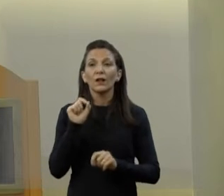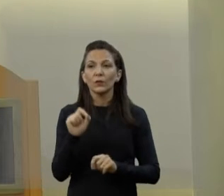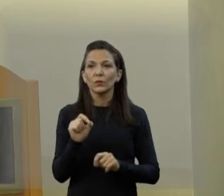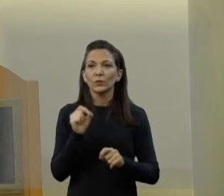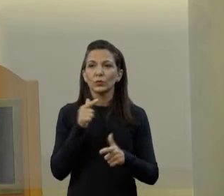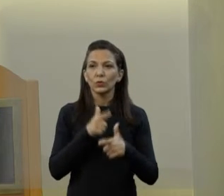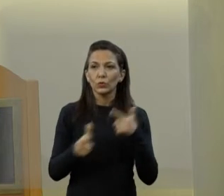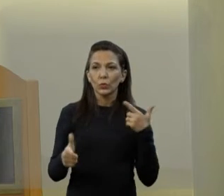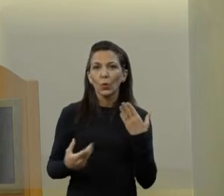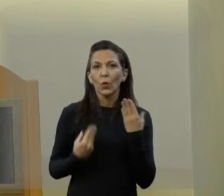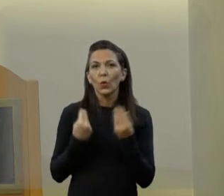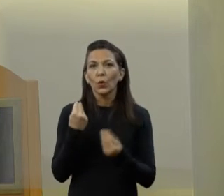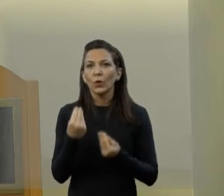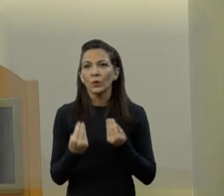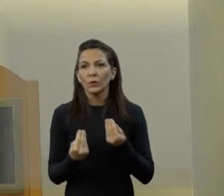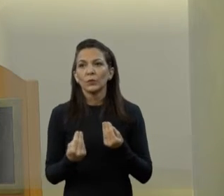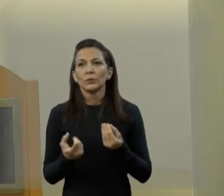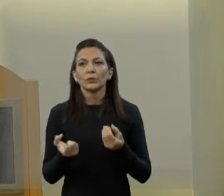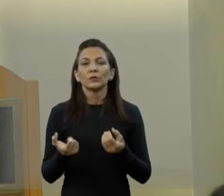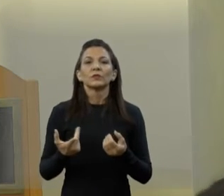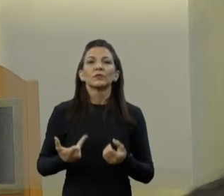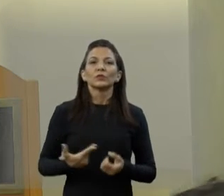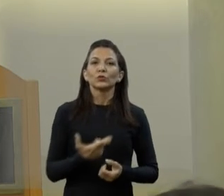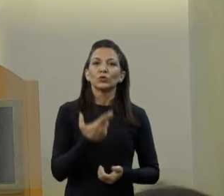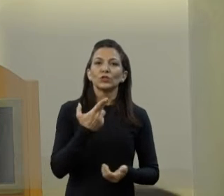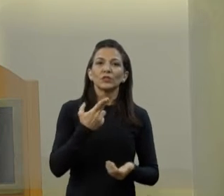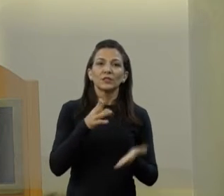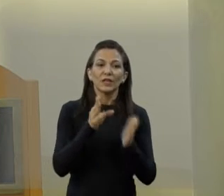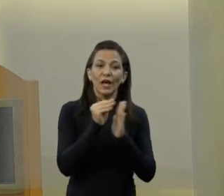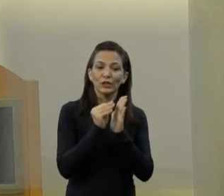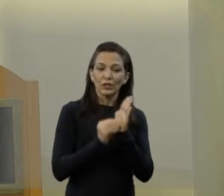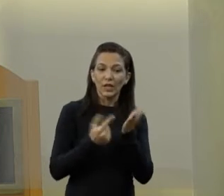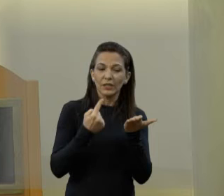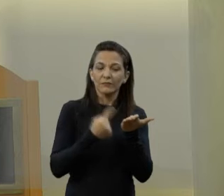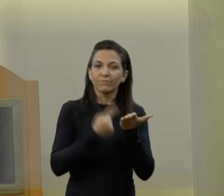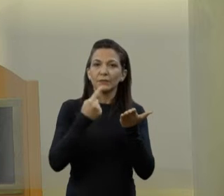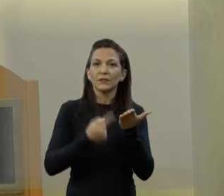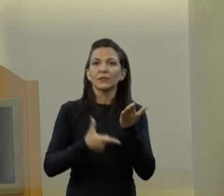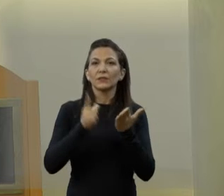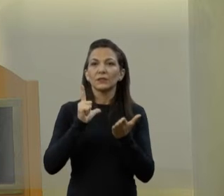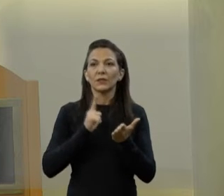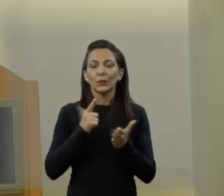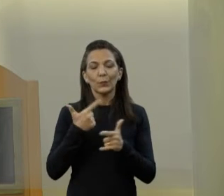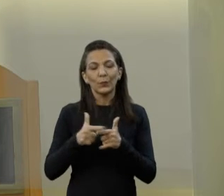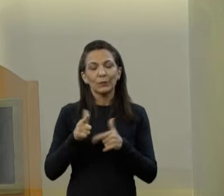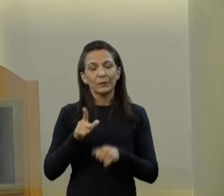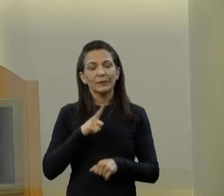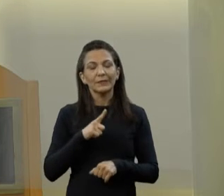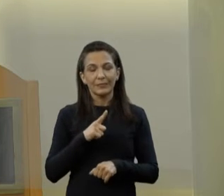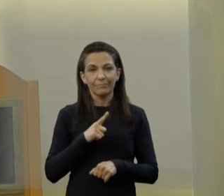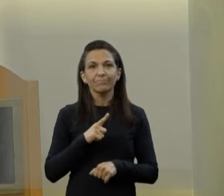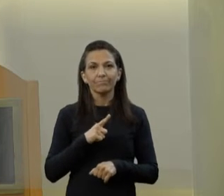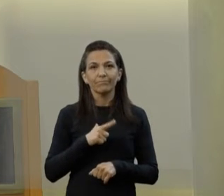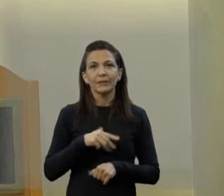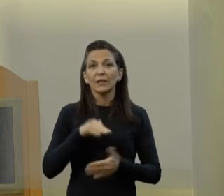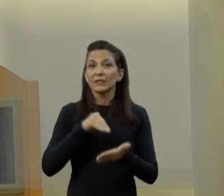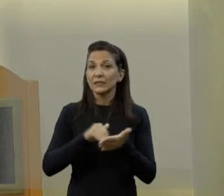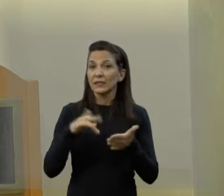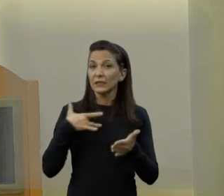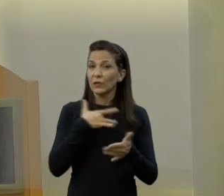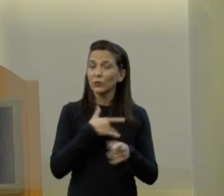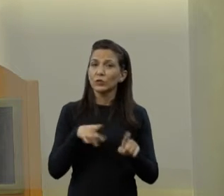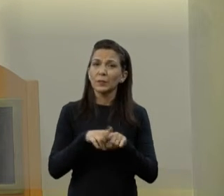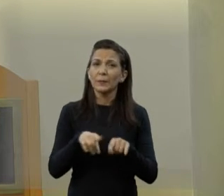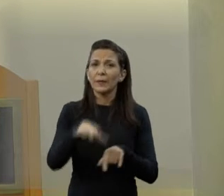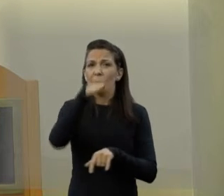sobre como é que anda o retorno das cirurgias eletivas né que tem sido um grande problema a Eliana e o Edinho não tem